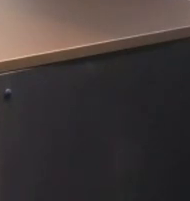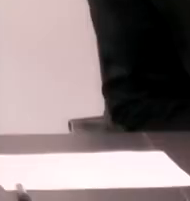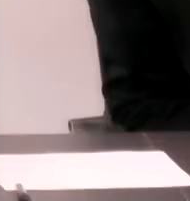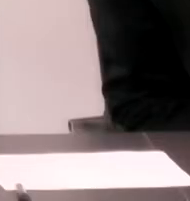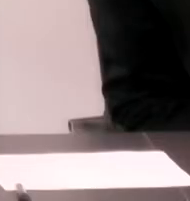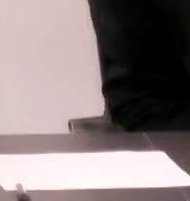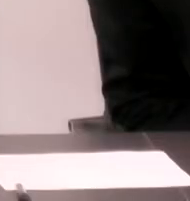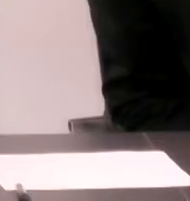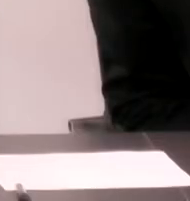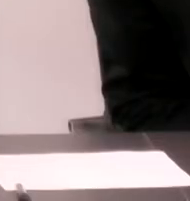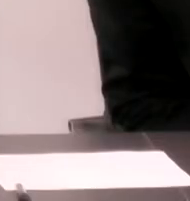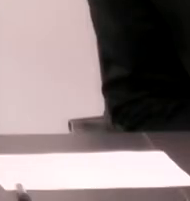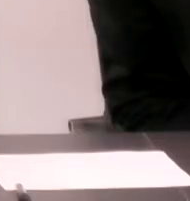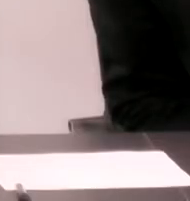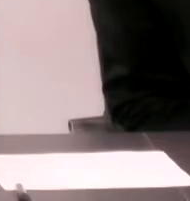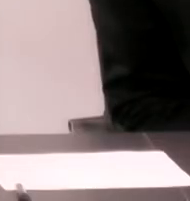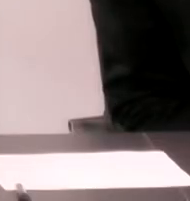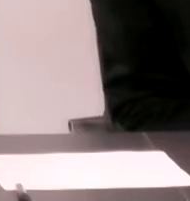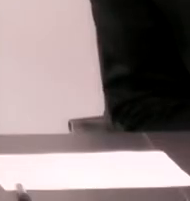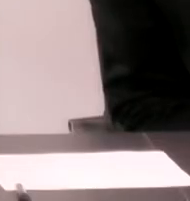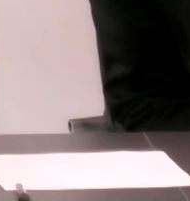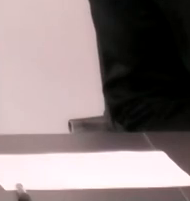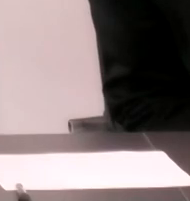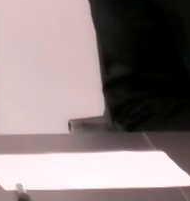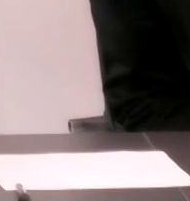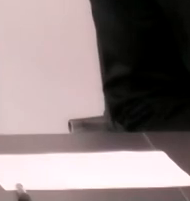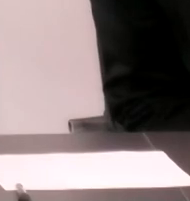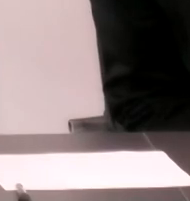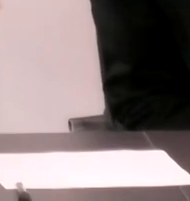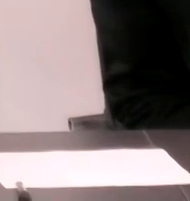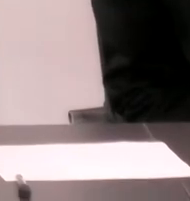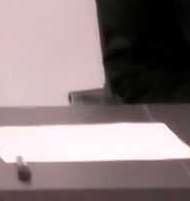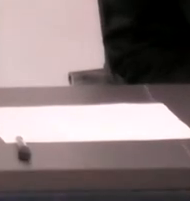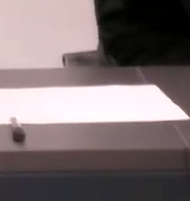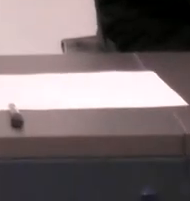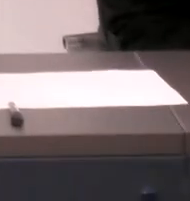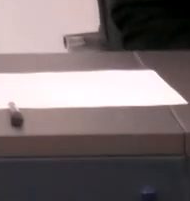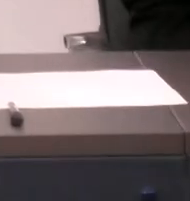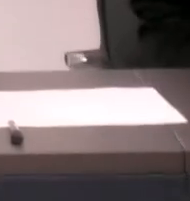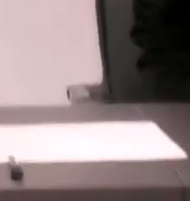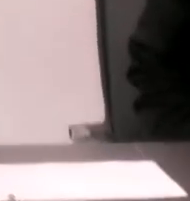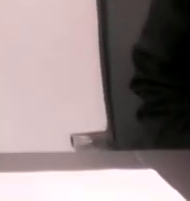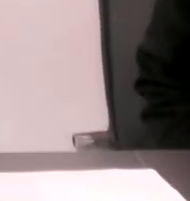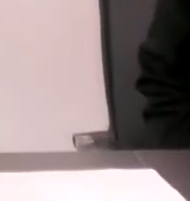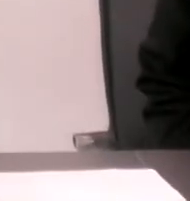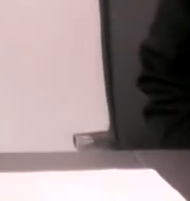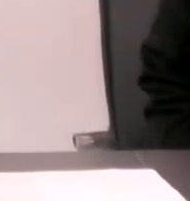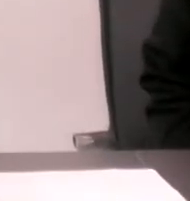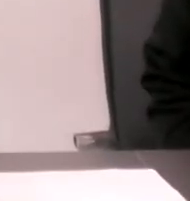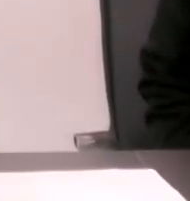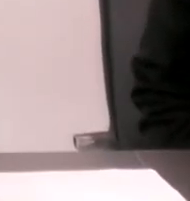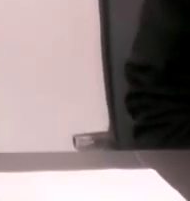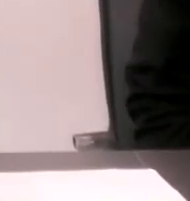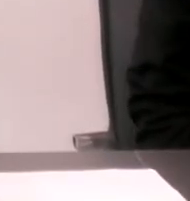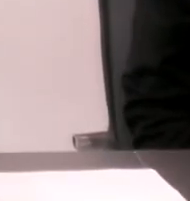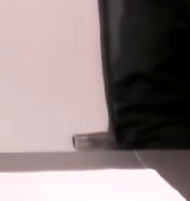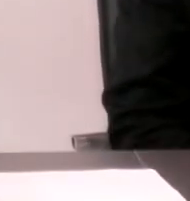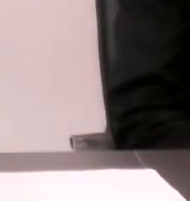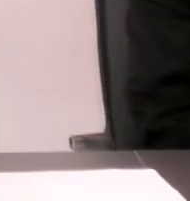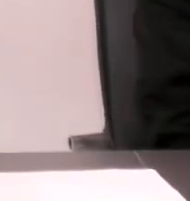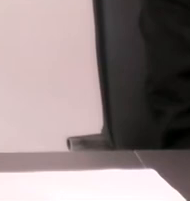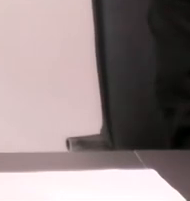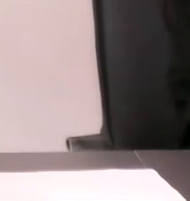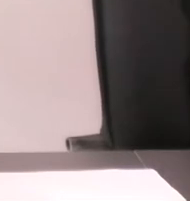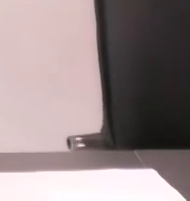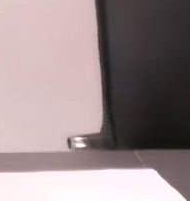mais uma vez prestando um desserviço à população de Petrópolis estão se puder fotografar a cadeira vazia eu tenho certeza